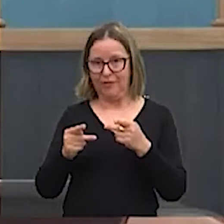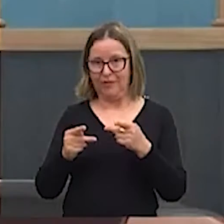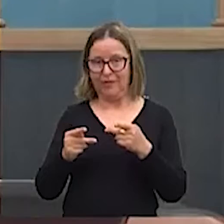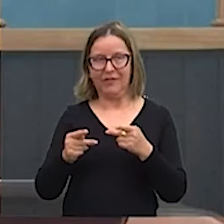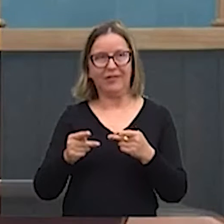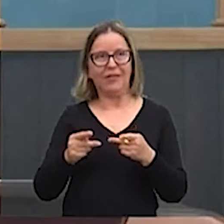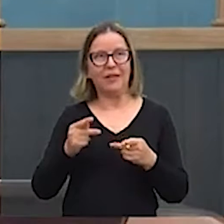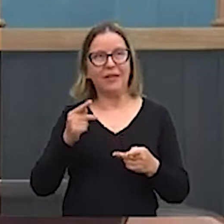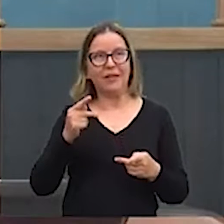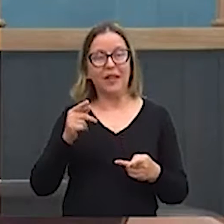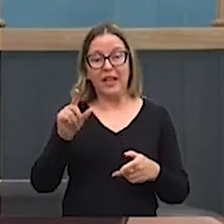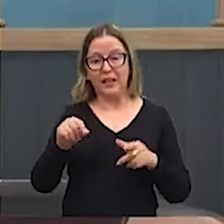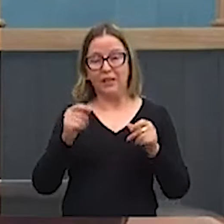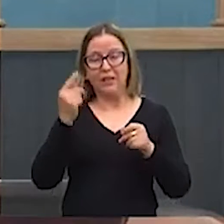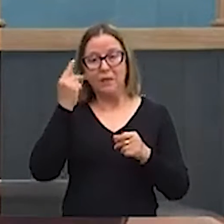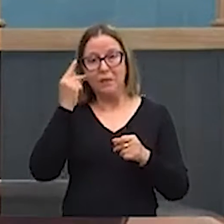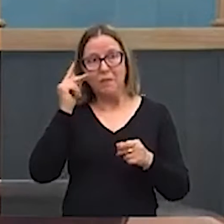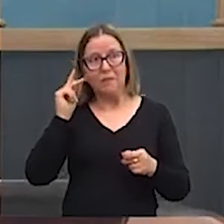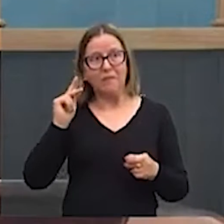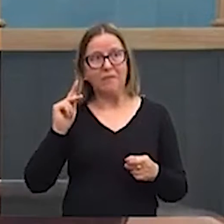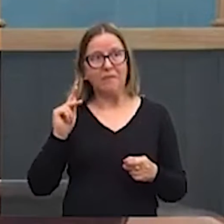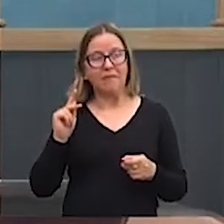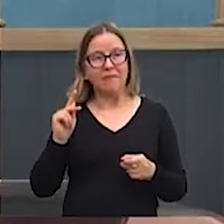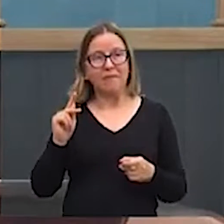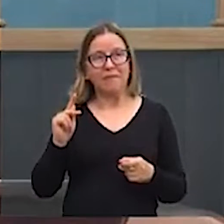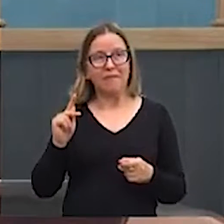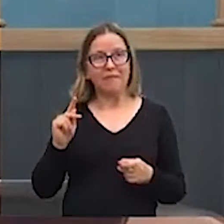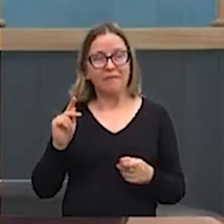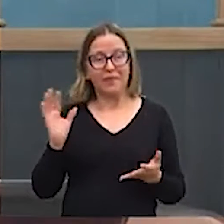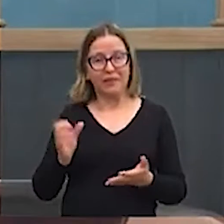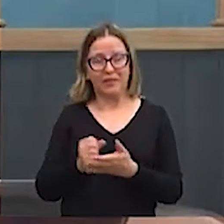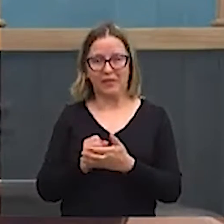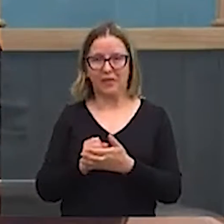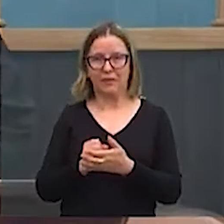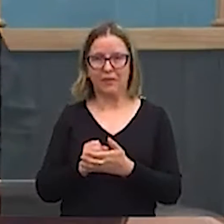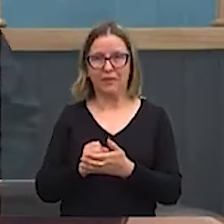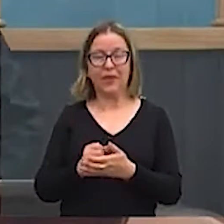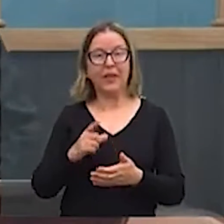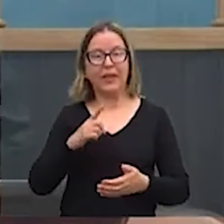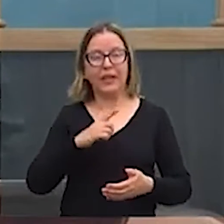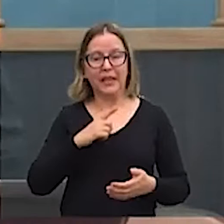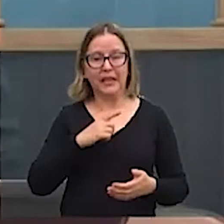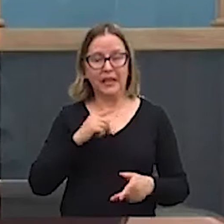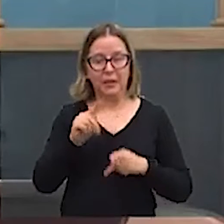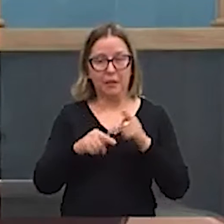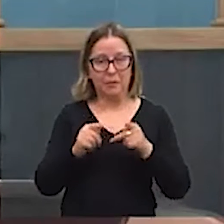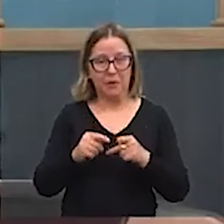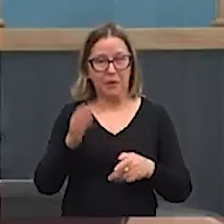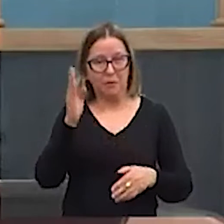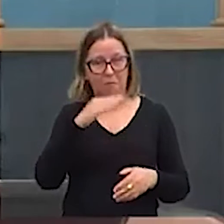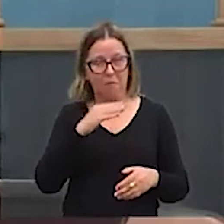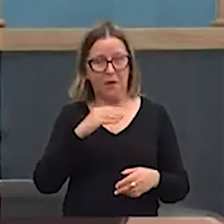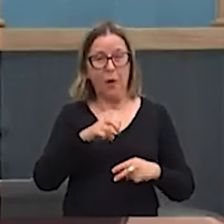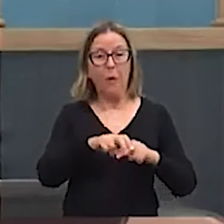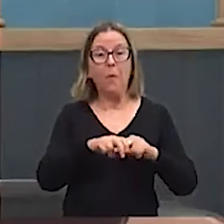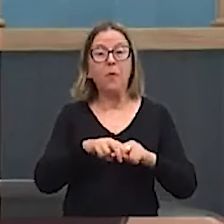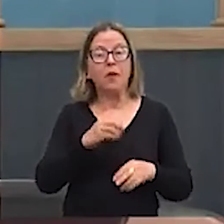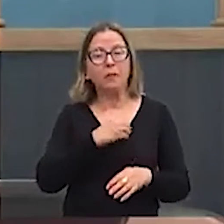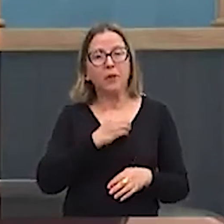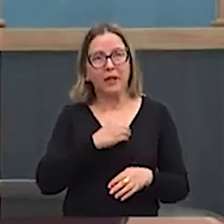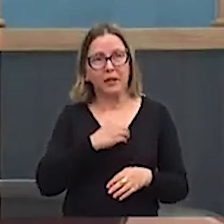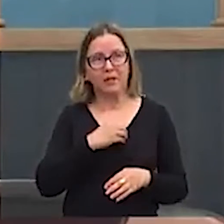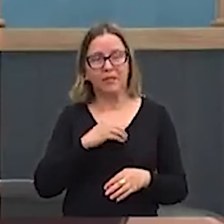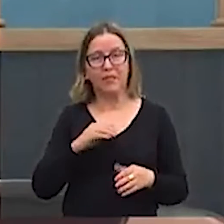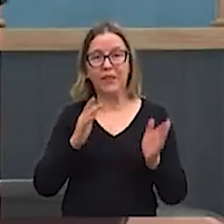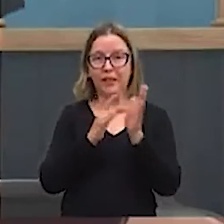Pai. Não é malditos de meu Pai. São malditos por si mesmos, malditos por causa do pecado. E